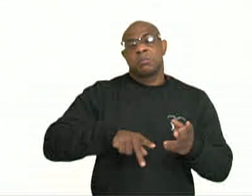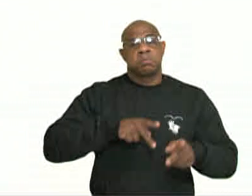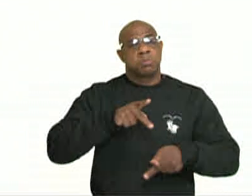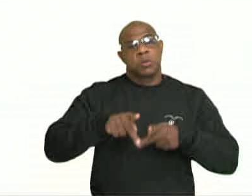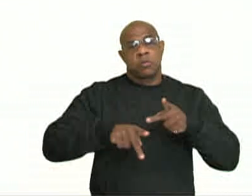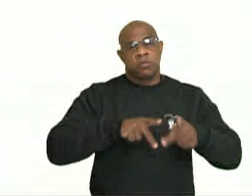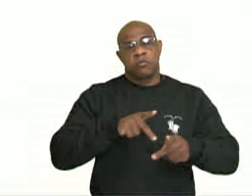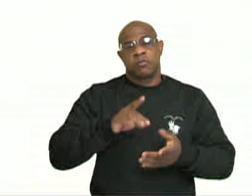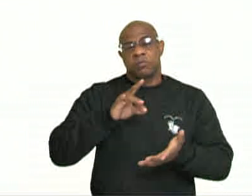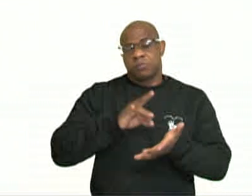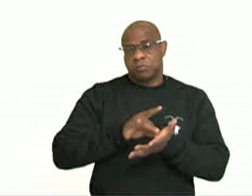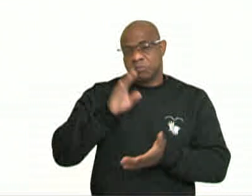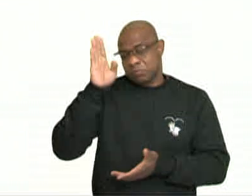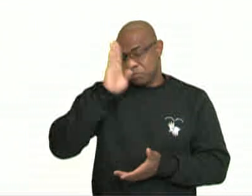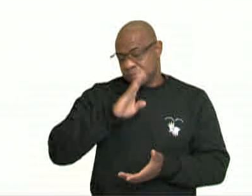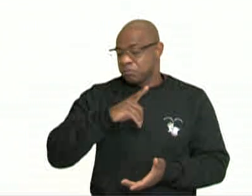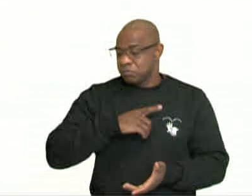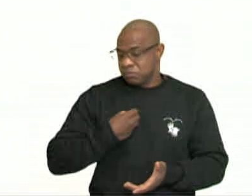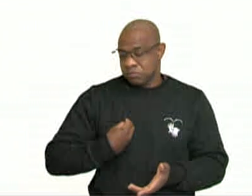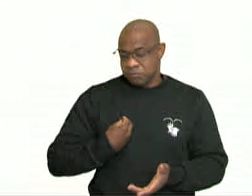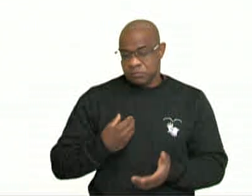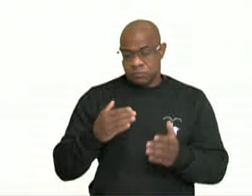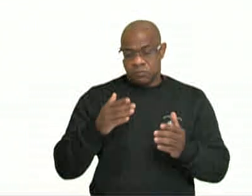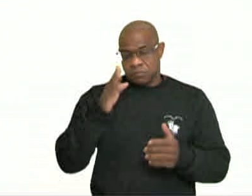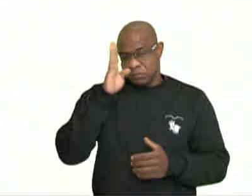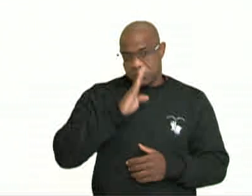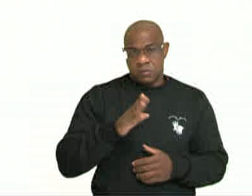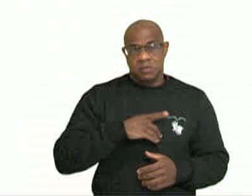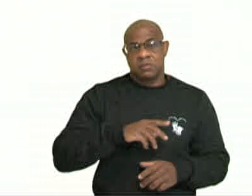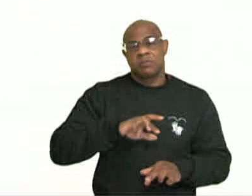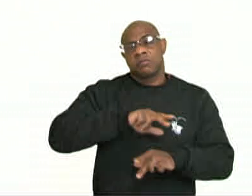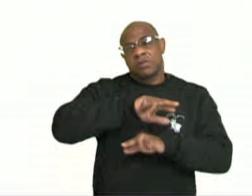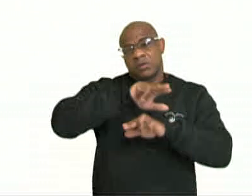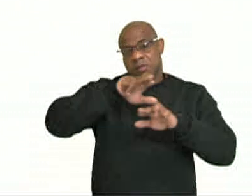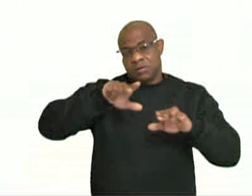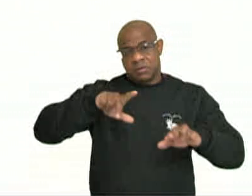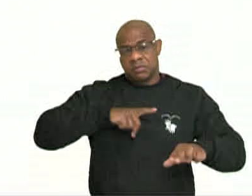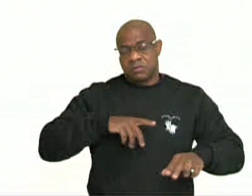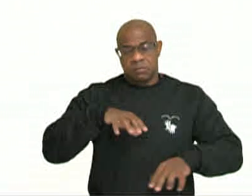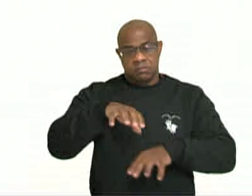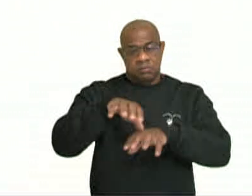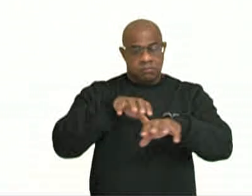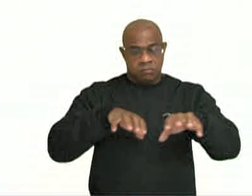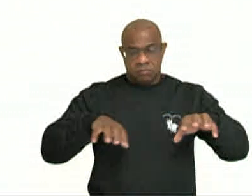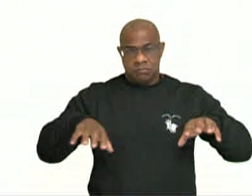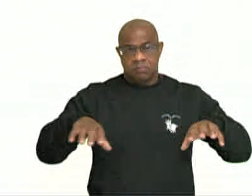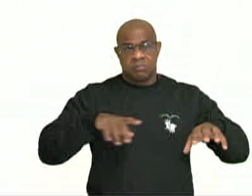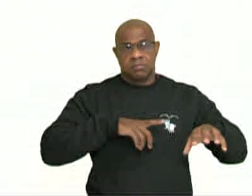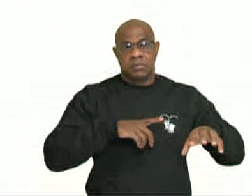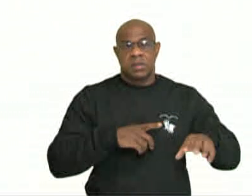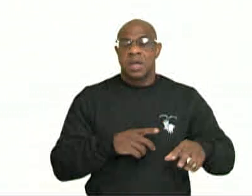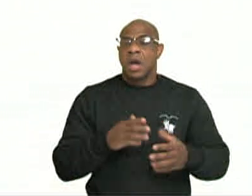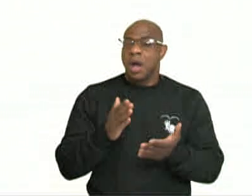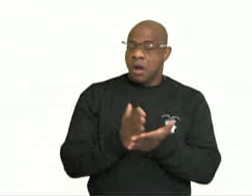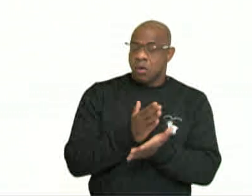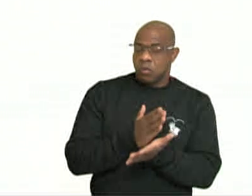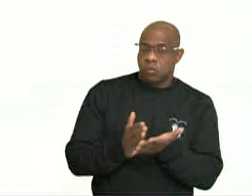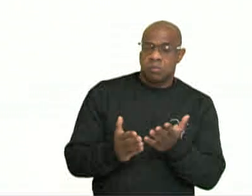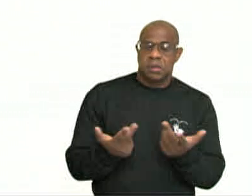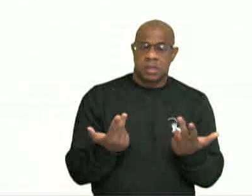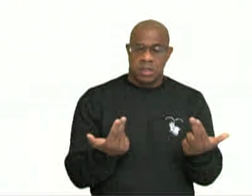povos originários brasileiros, que inclusive com diferenças entre eles. E algumas semelhanças, sim, que podem